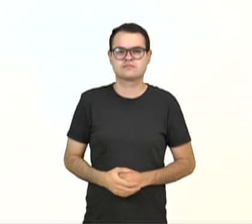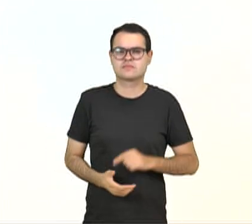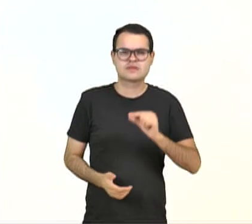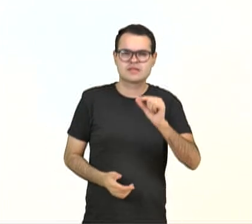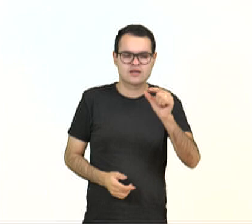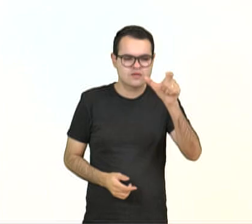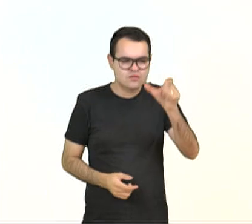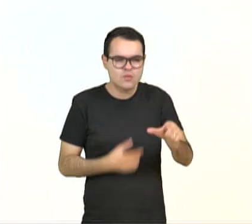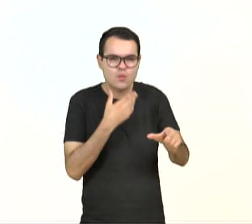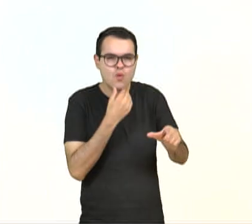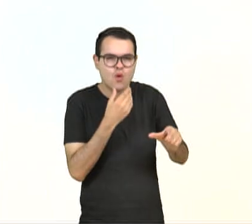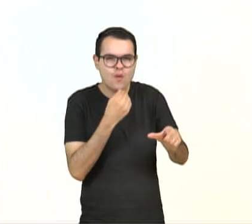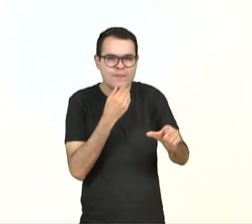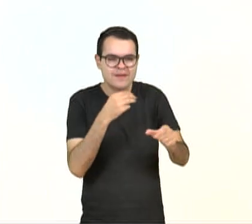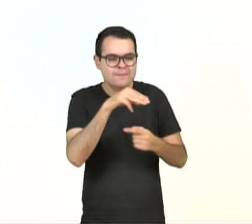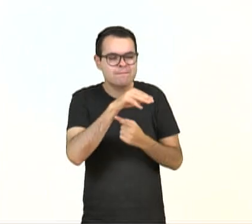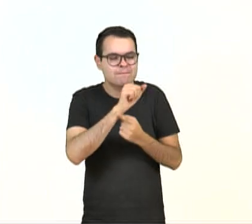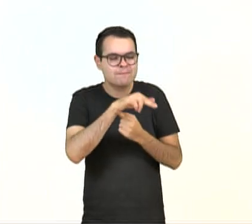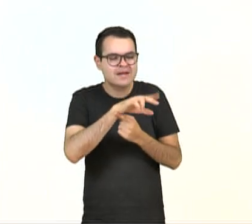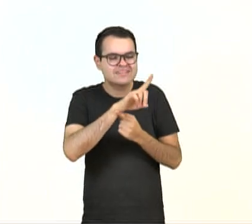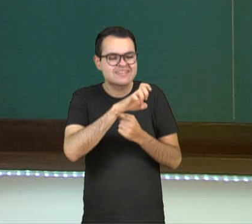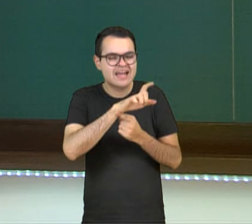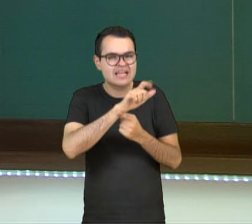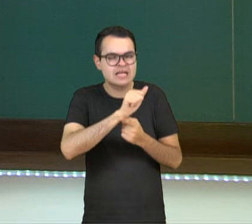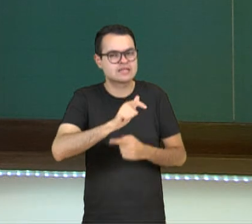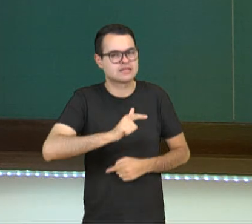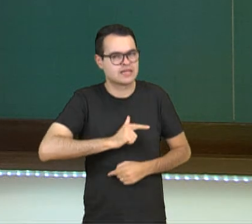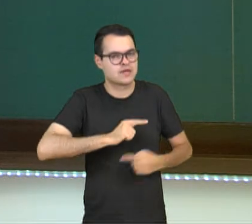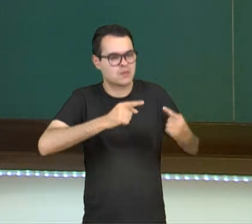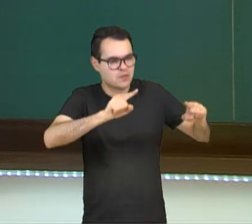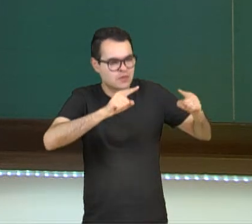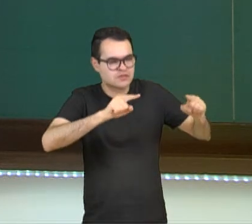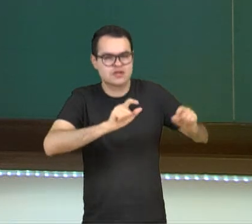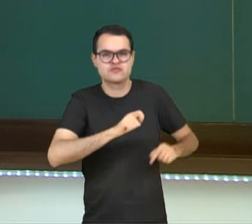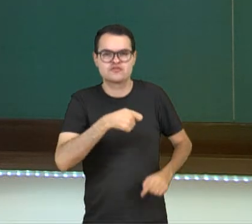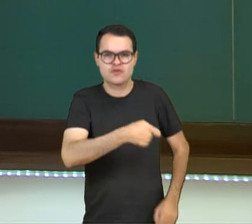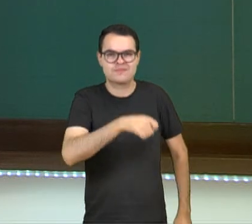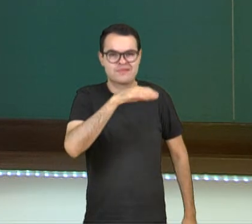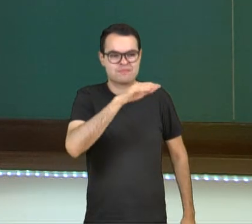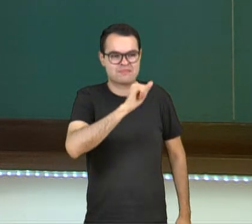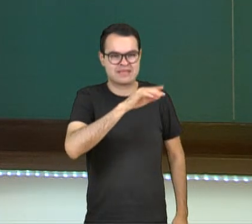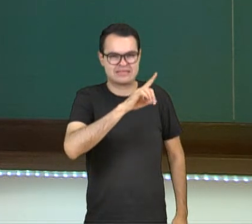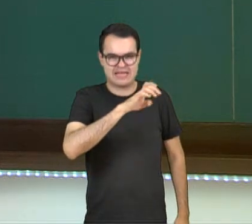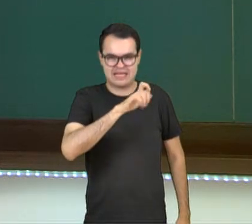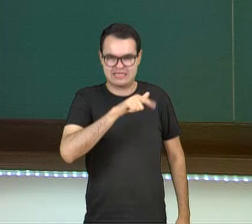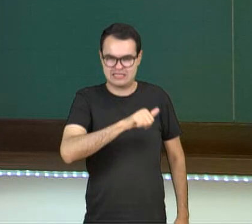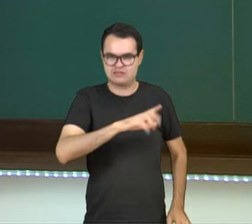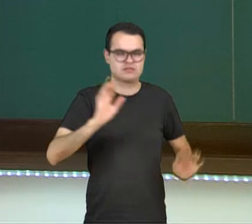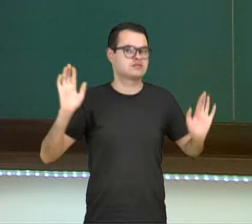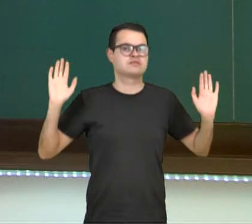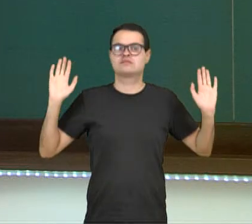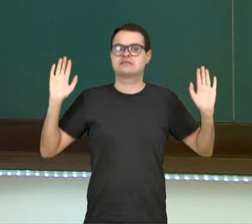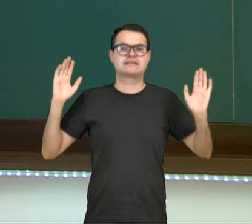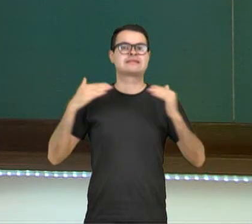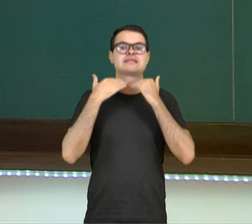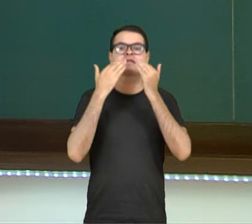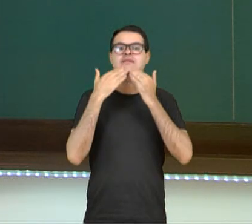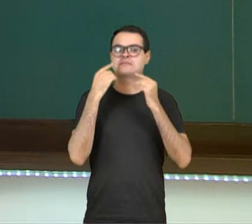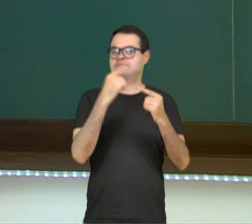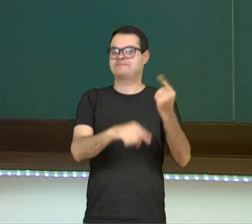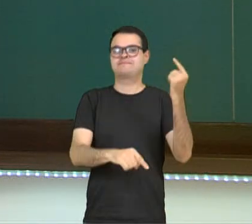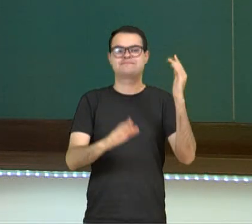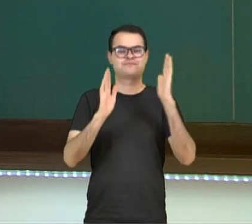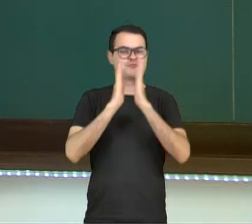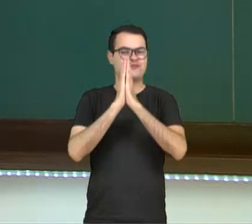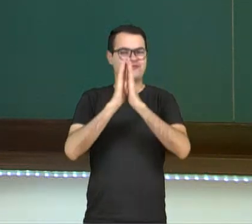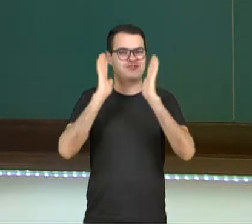Nelson Mandela? Ah, tem uma música que fala de Mandela, não sei o que lá, não tem nada a ver com Nelson Mandela, aquela música, hein? Por